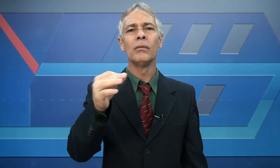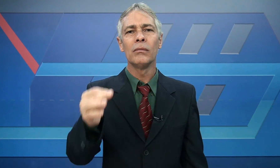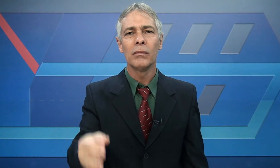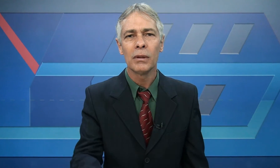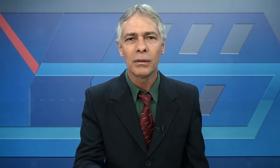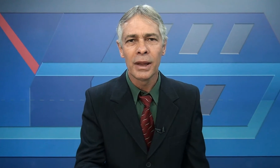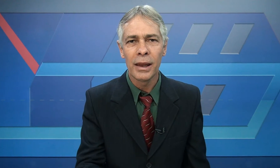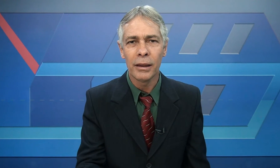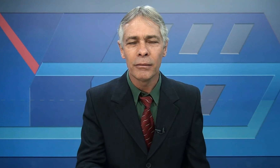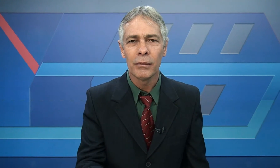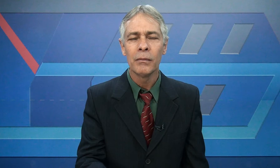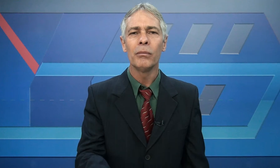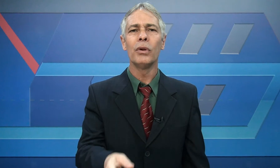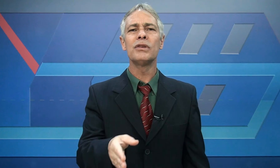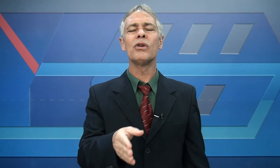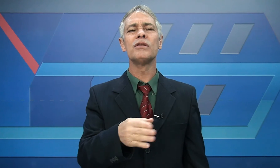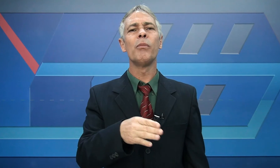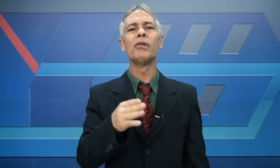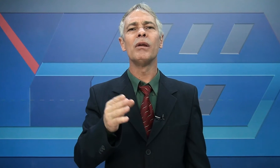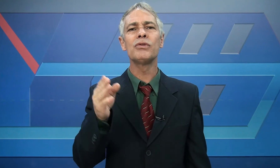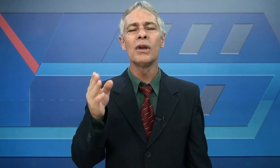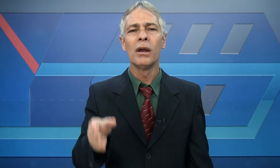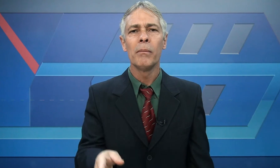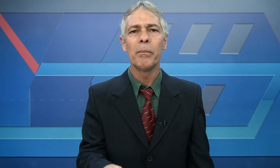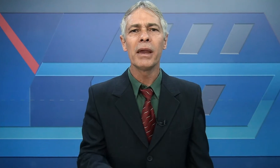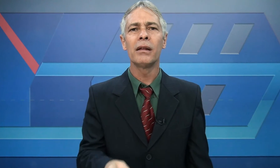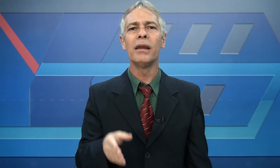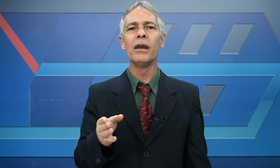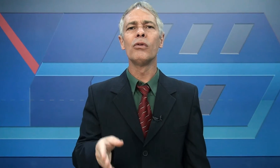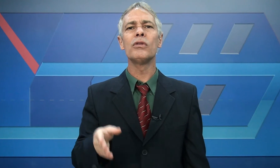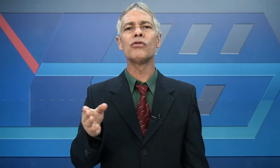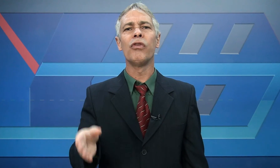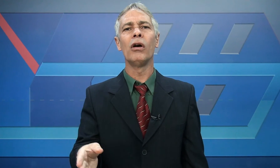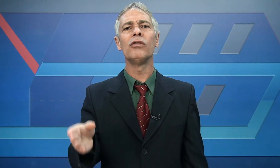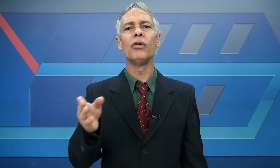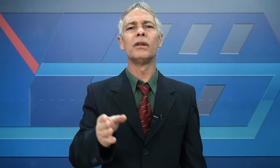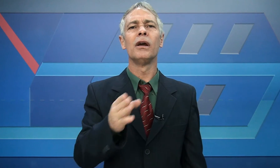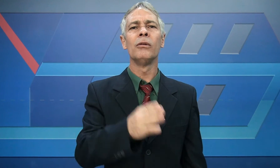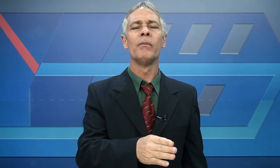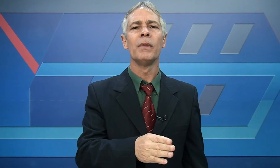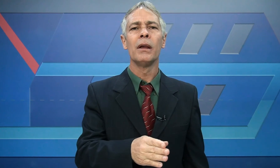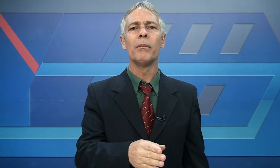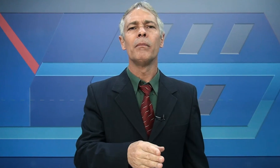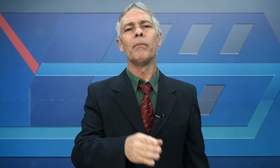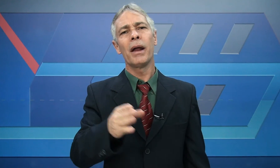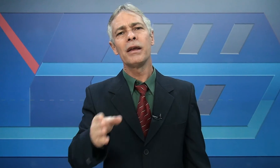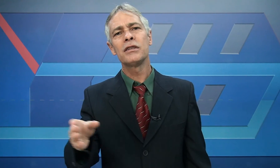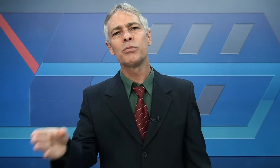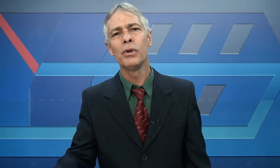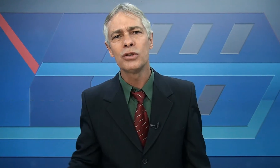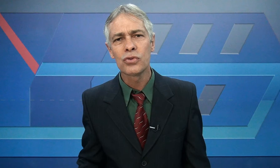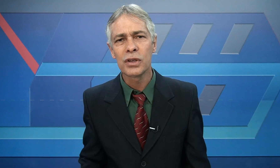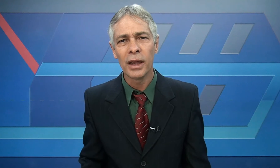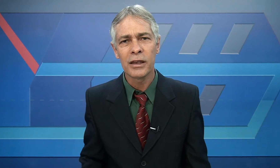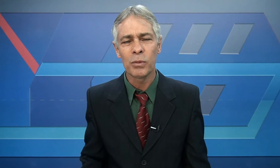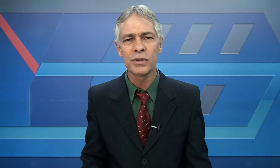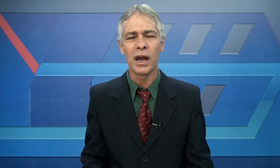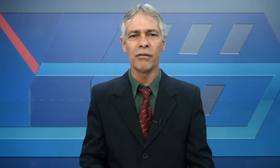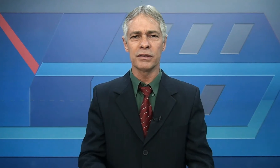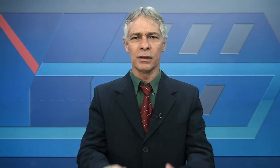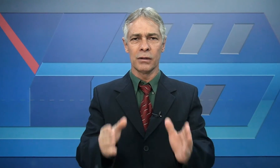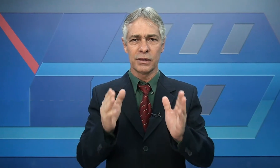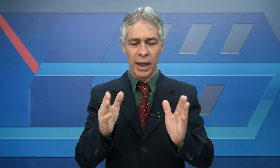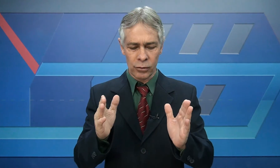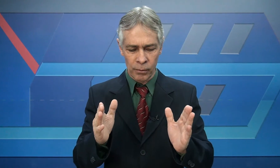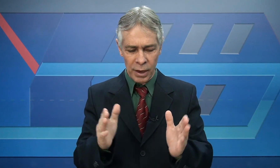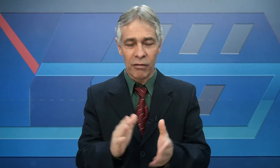pensando nele. Por isso nós não podemos perder o nosso voto votando para esses políticos